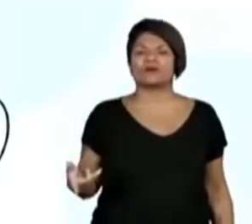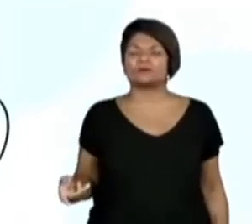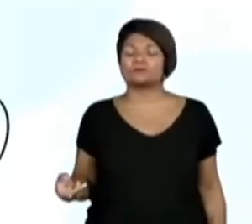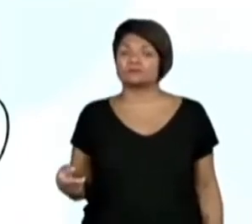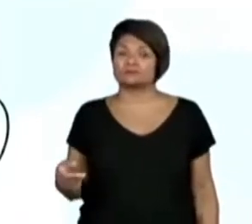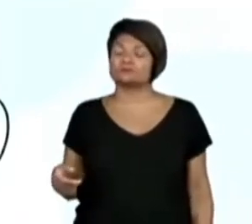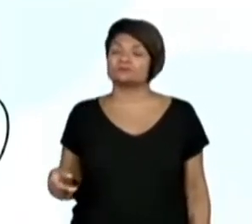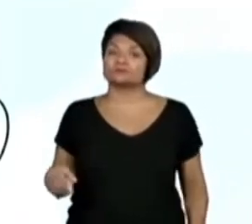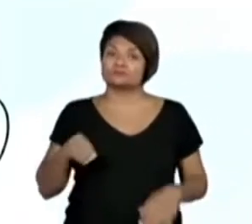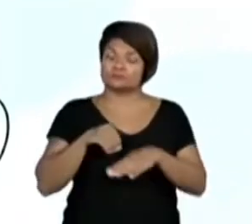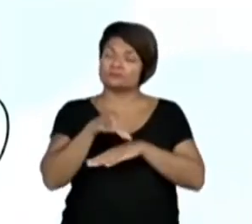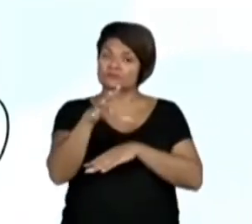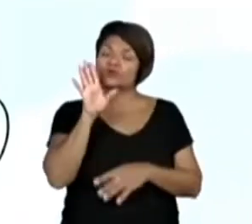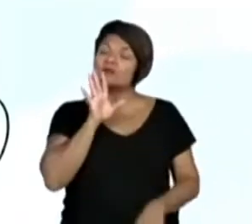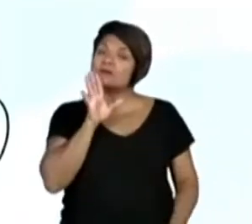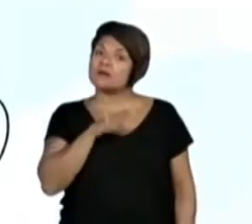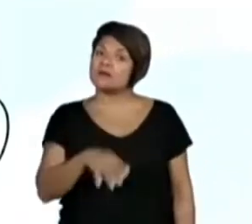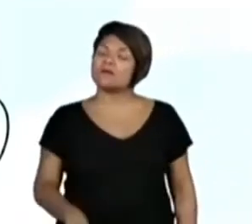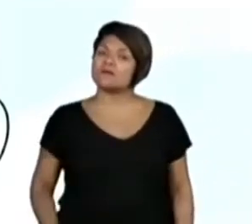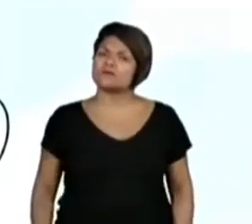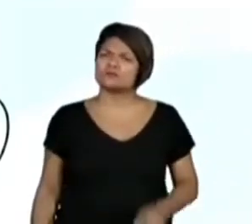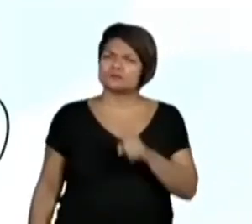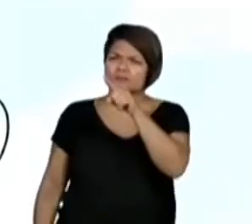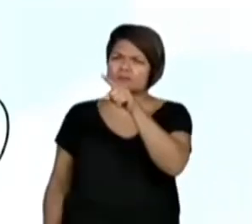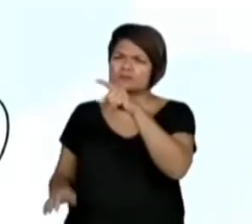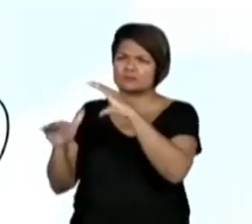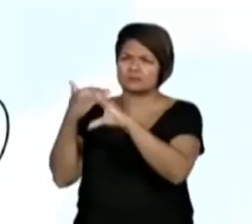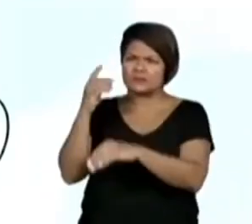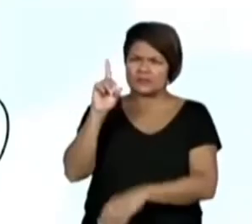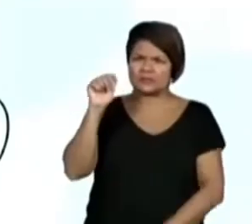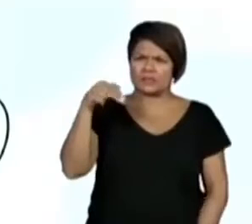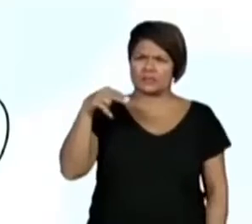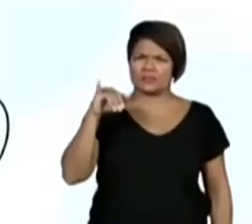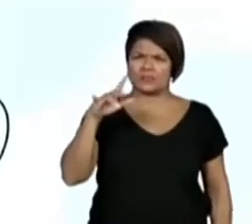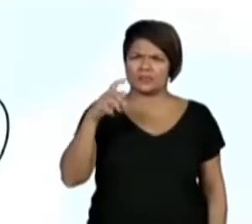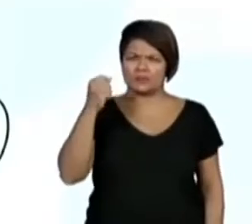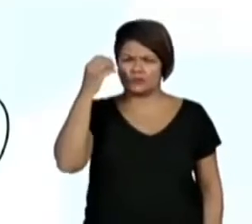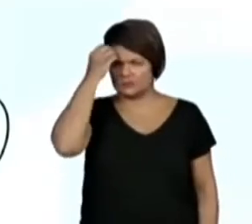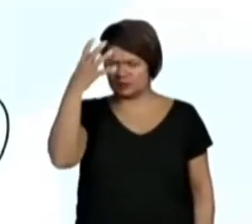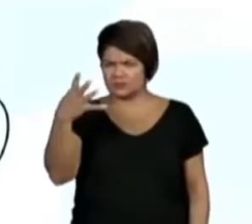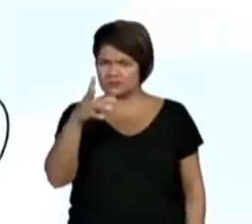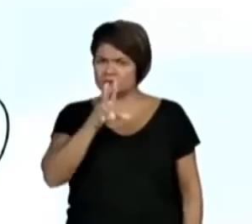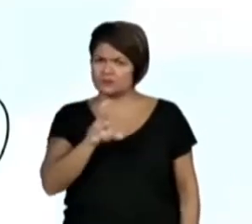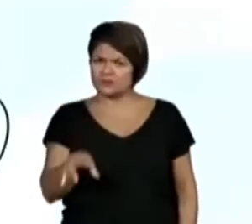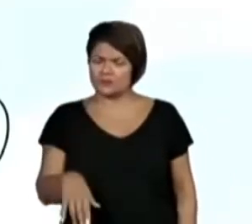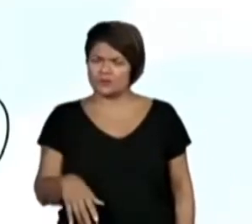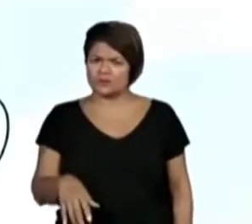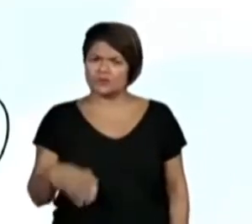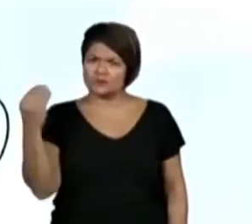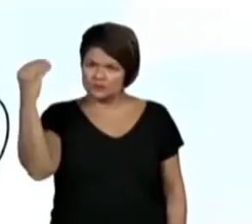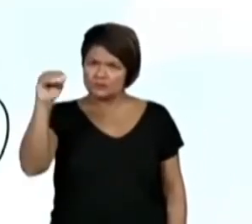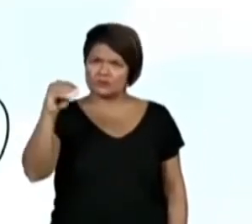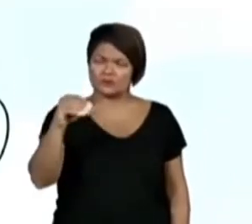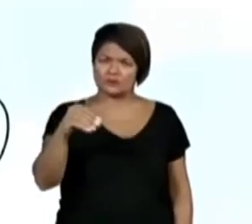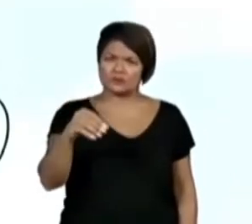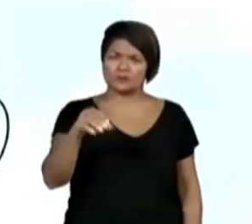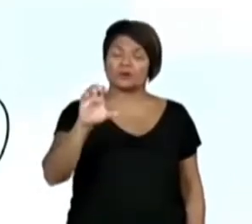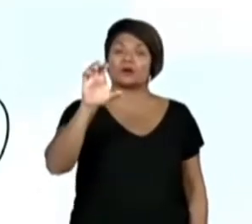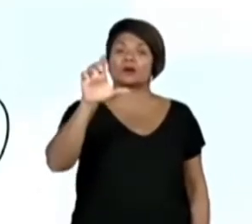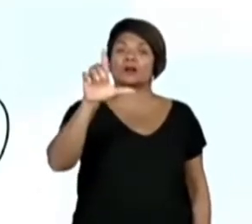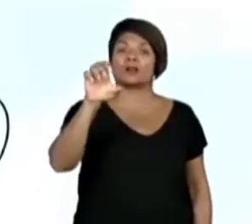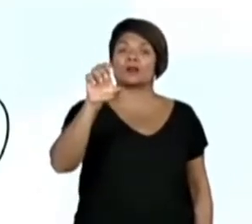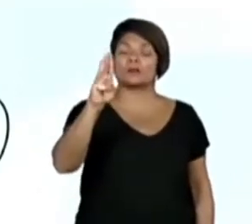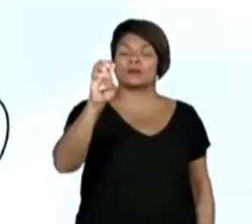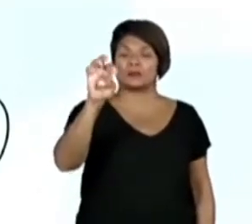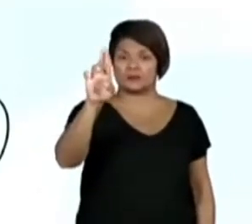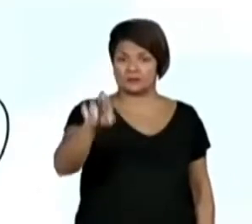legal. Quem que foi que falou? Você lembra? Acho que foi Danilo, esqueci o nome. Professora, põe de novo o nome do aluno que colocou. Kleber.